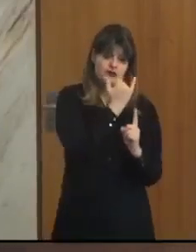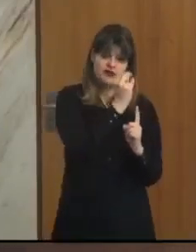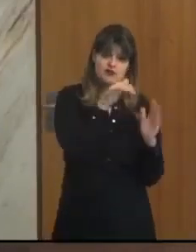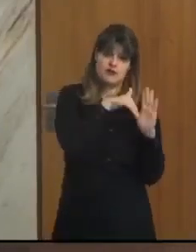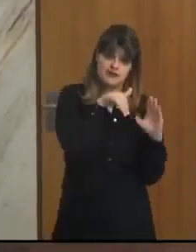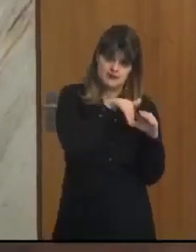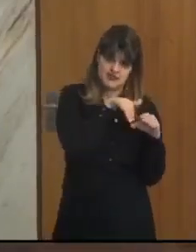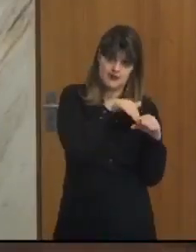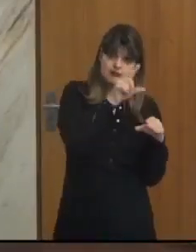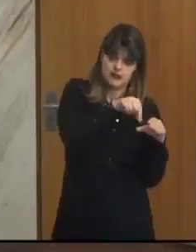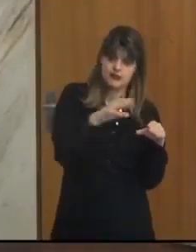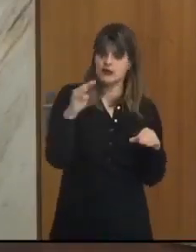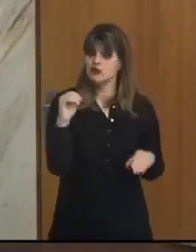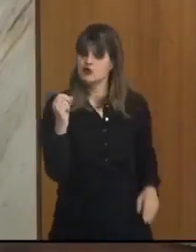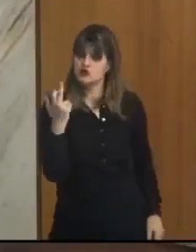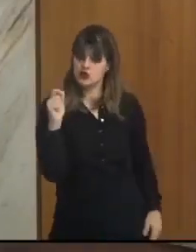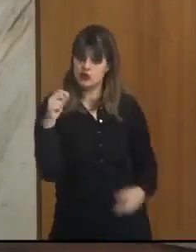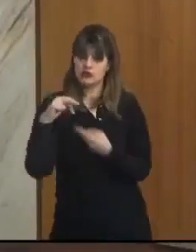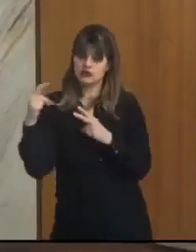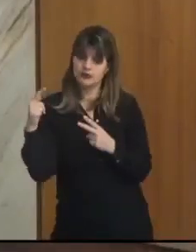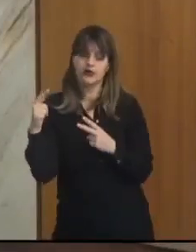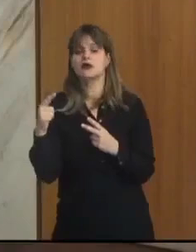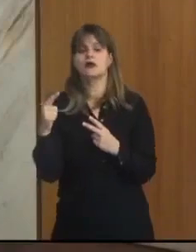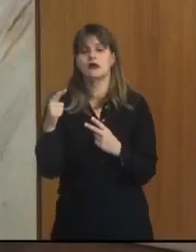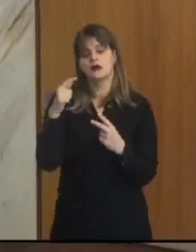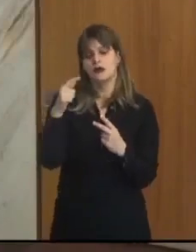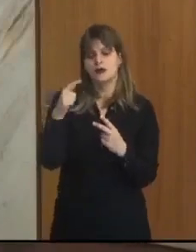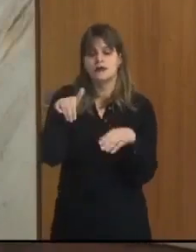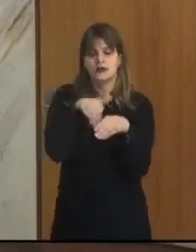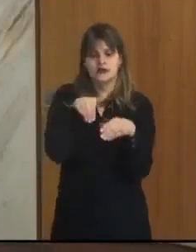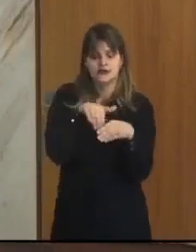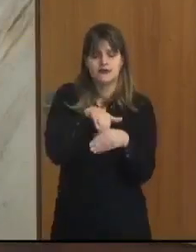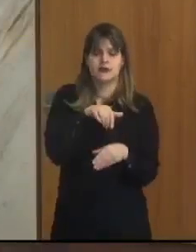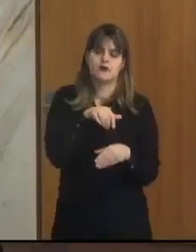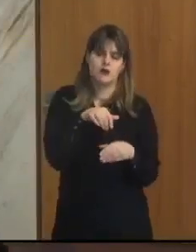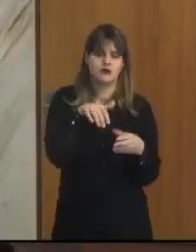2023, a Soure faz-se representar através de quatro momentos.